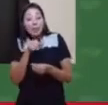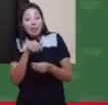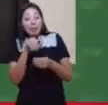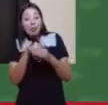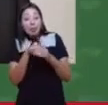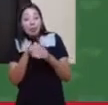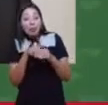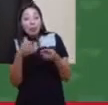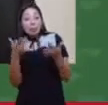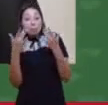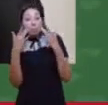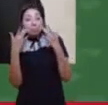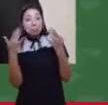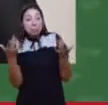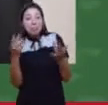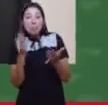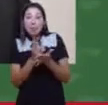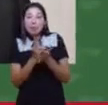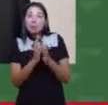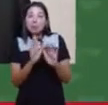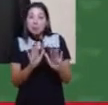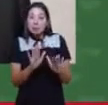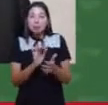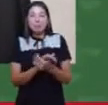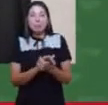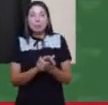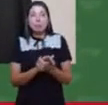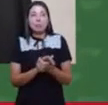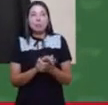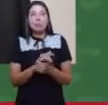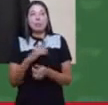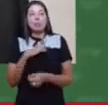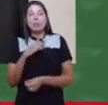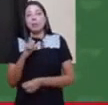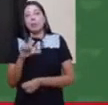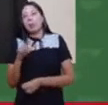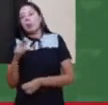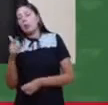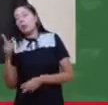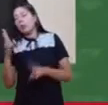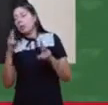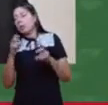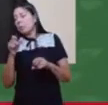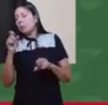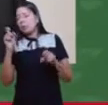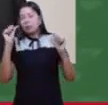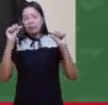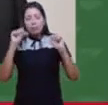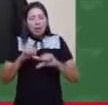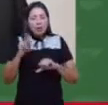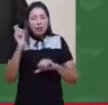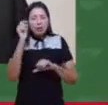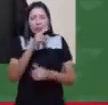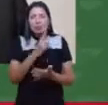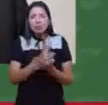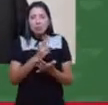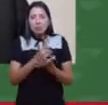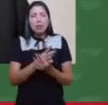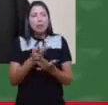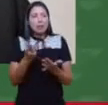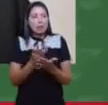impresso? Mesmo assim, há outros temas muito graves, consequências muito